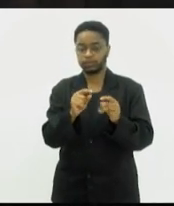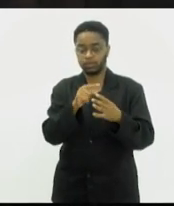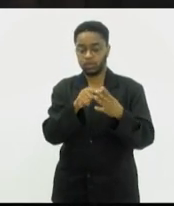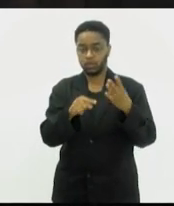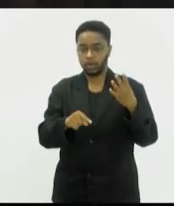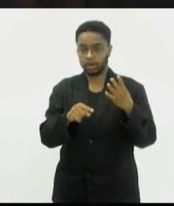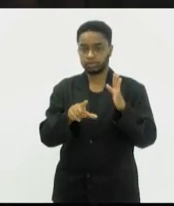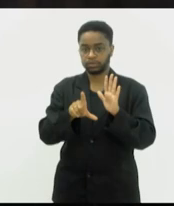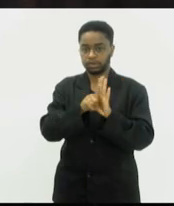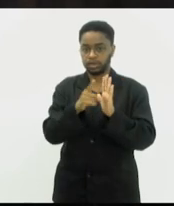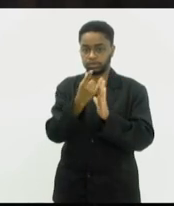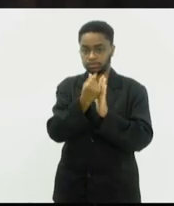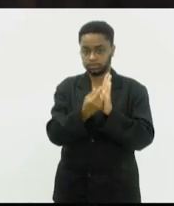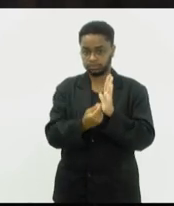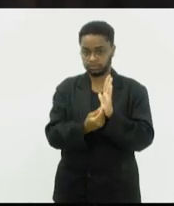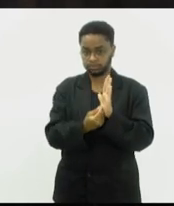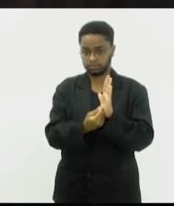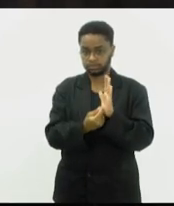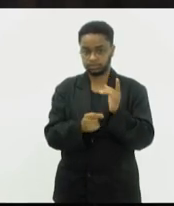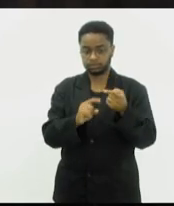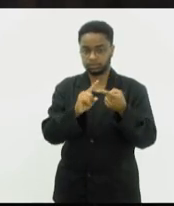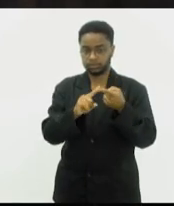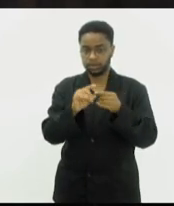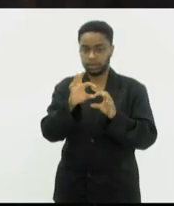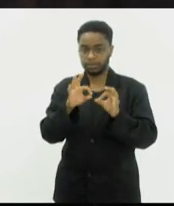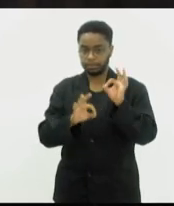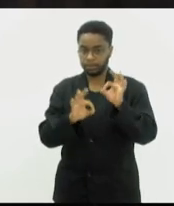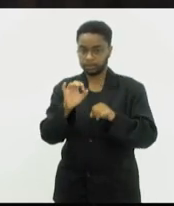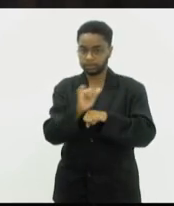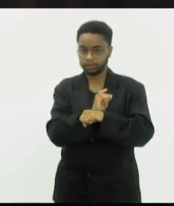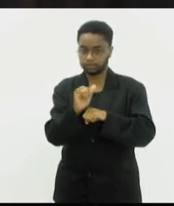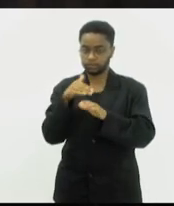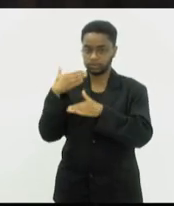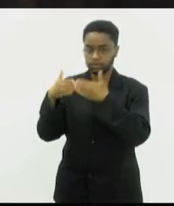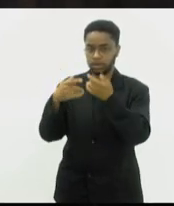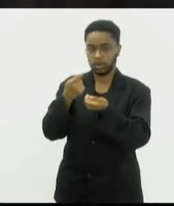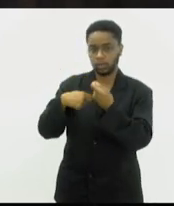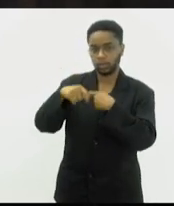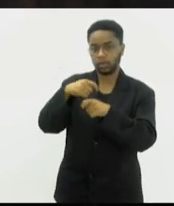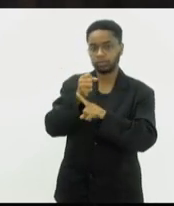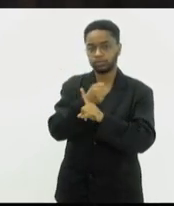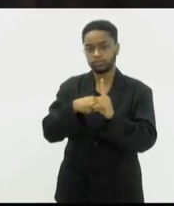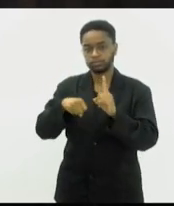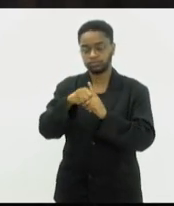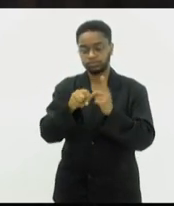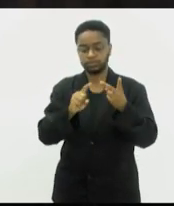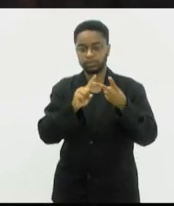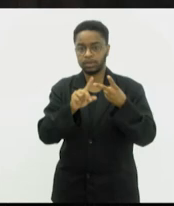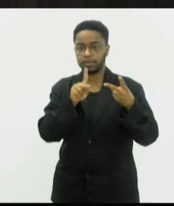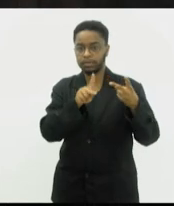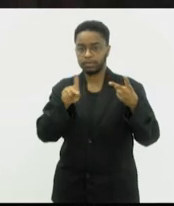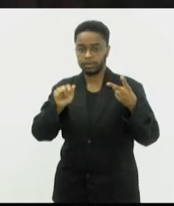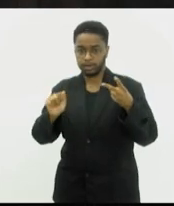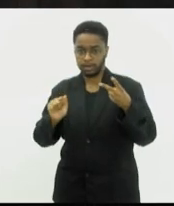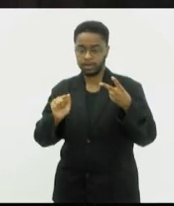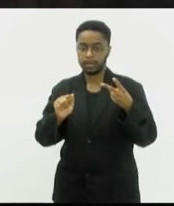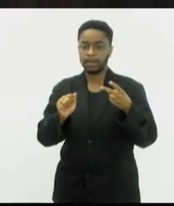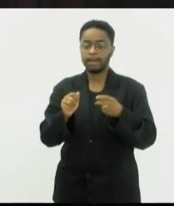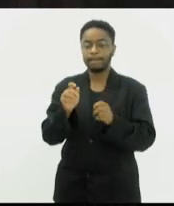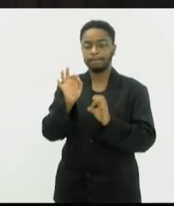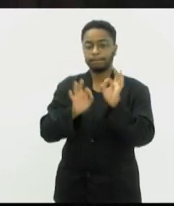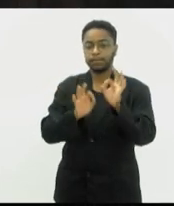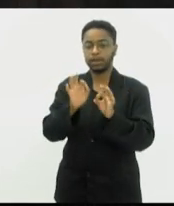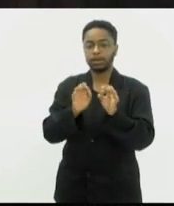leis orçamentárias. O Plano Estratégico de Desenvolvimento Econômico e Social, o PPA, que é o Plano